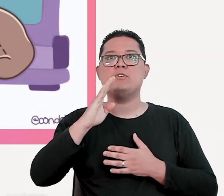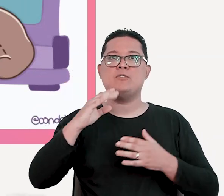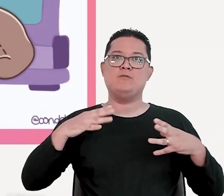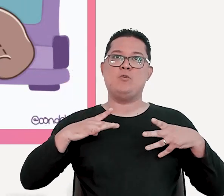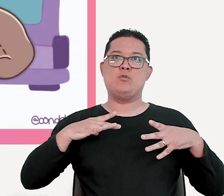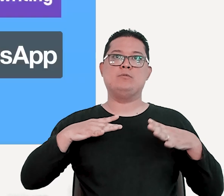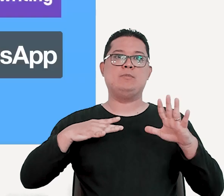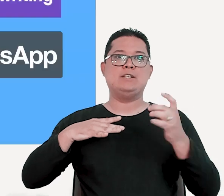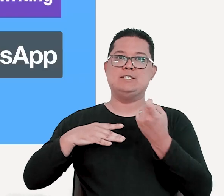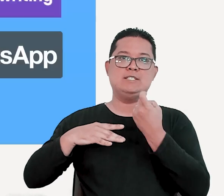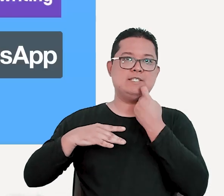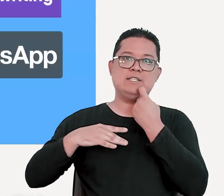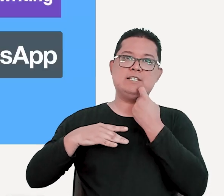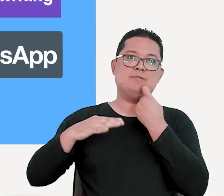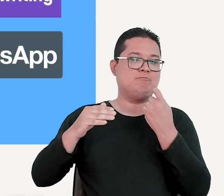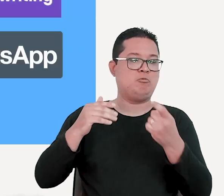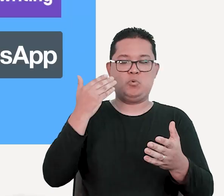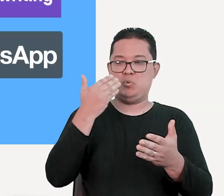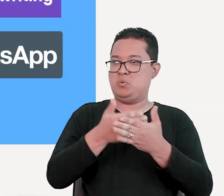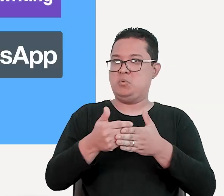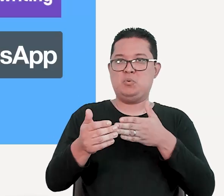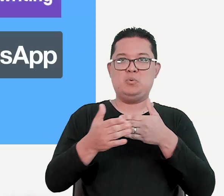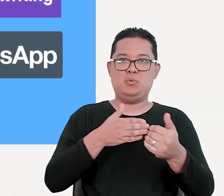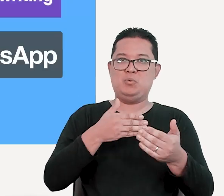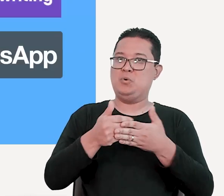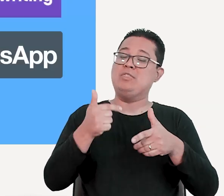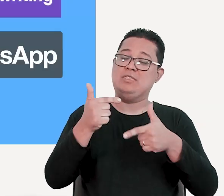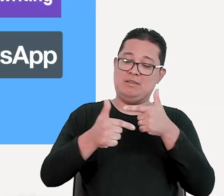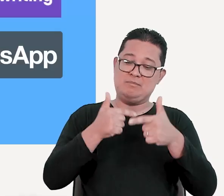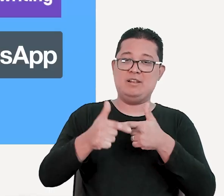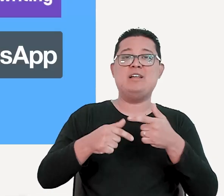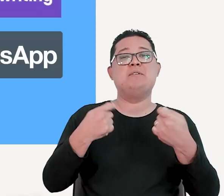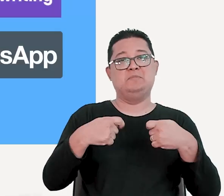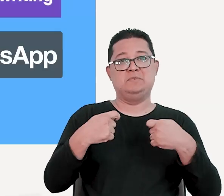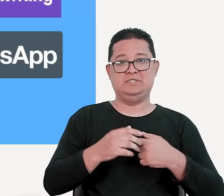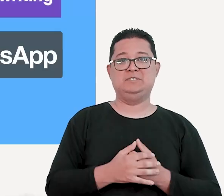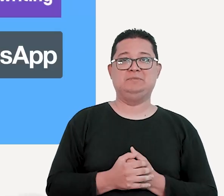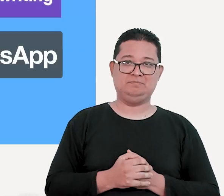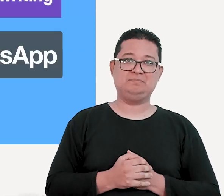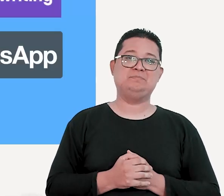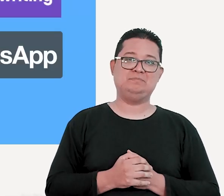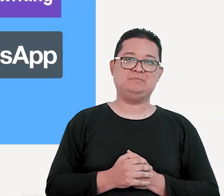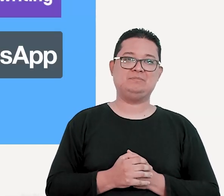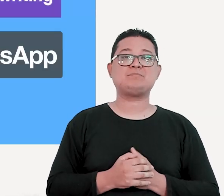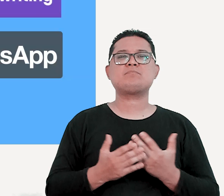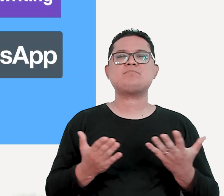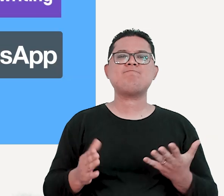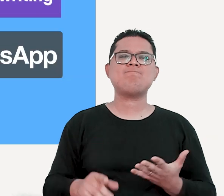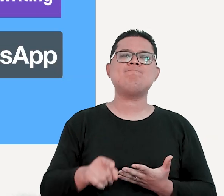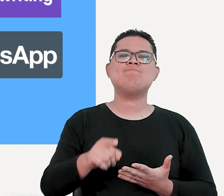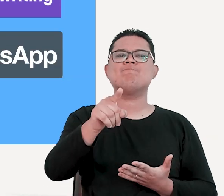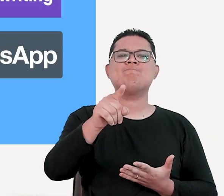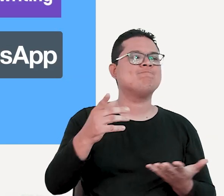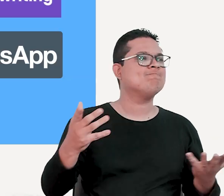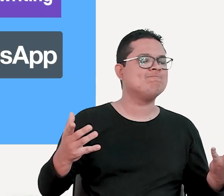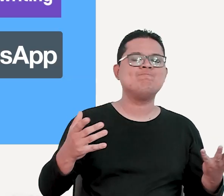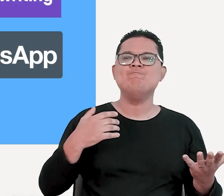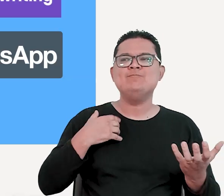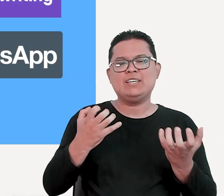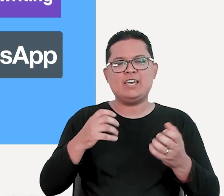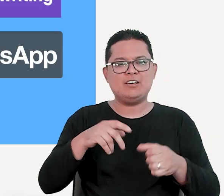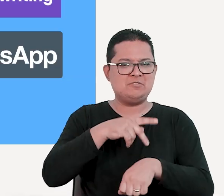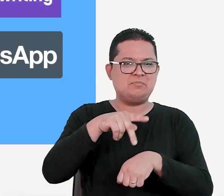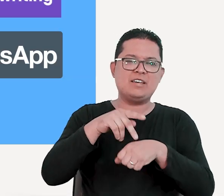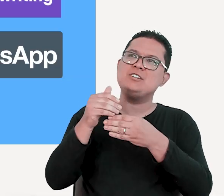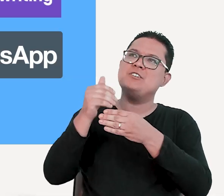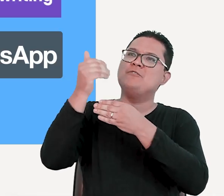ok? E onde que a gente pode buscar ajuda, né? Tanto para você sair do Brasil e conseguir um emprego